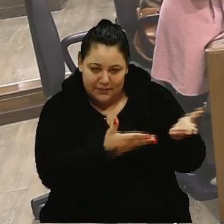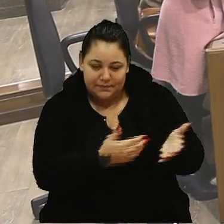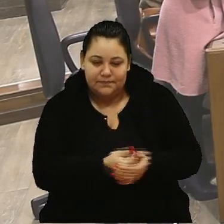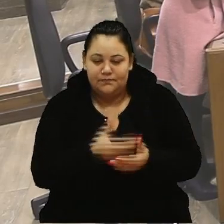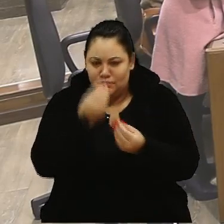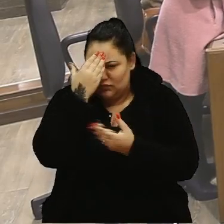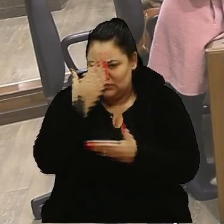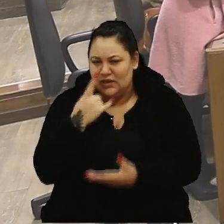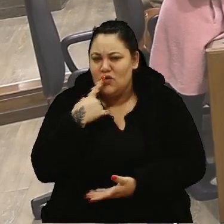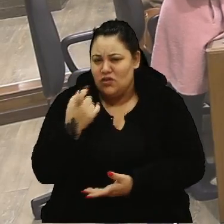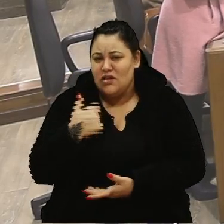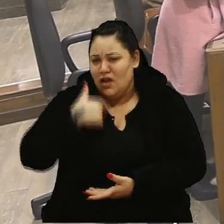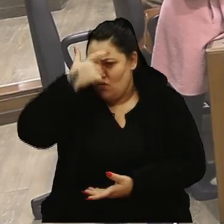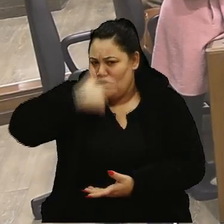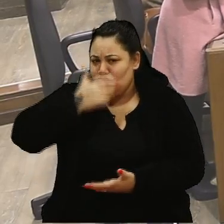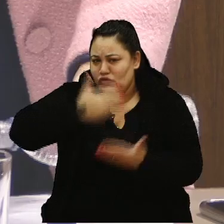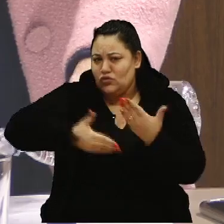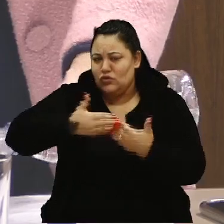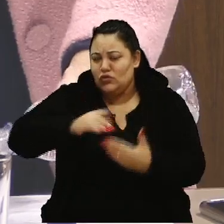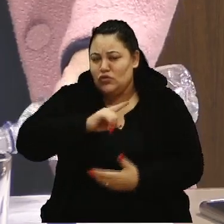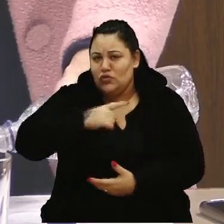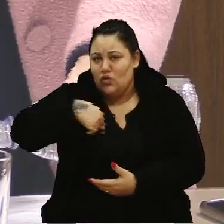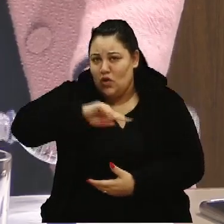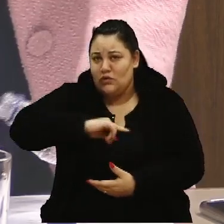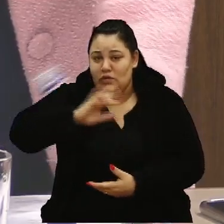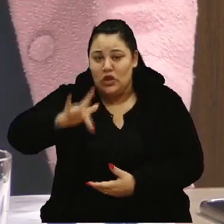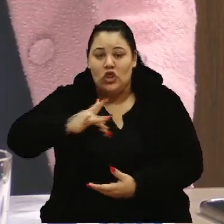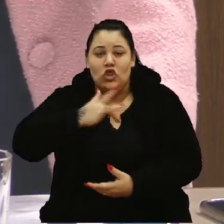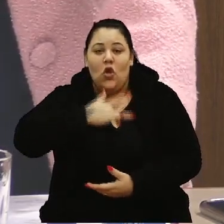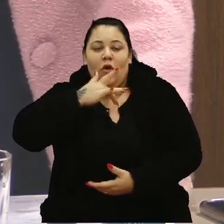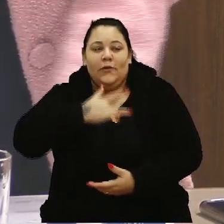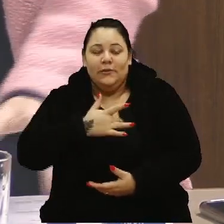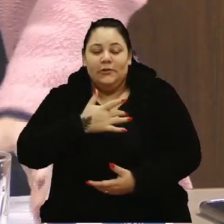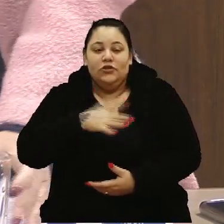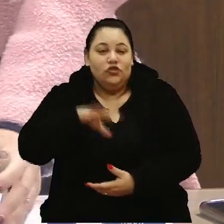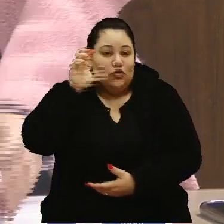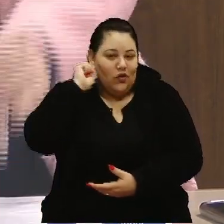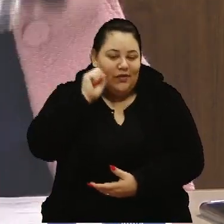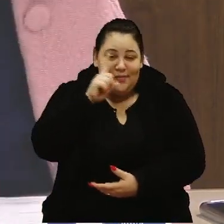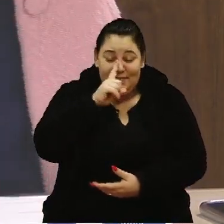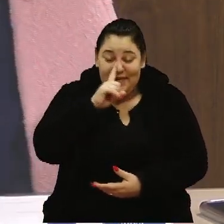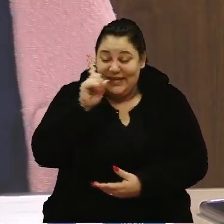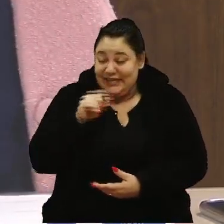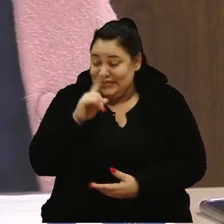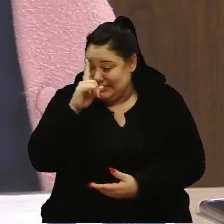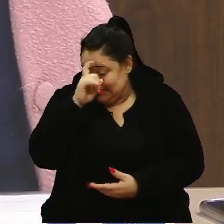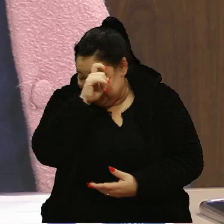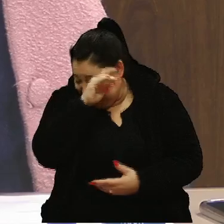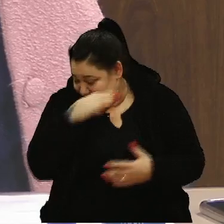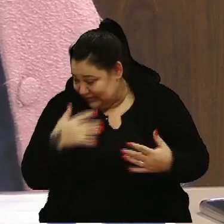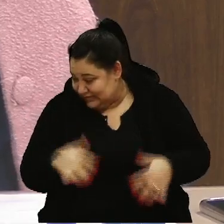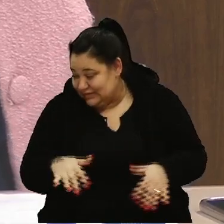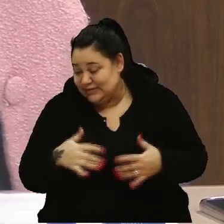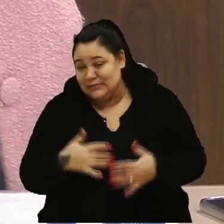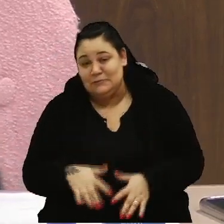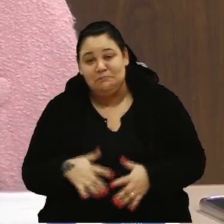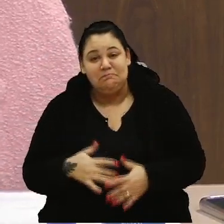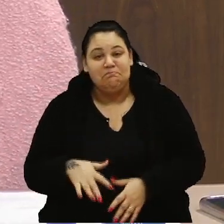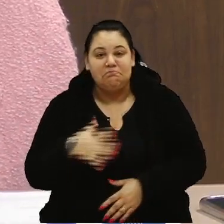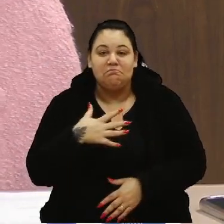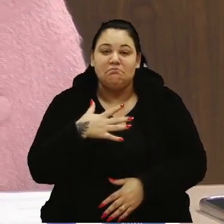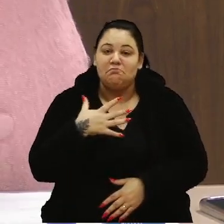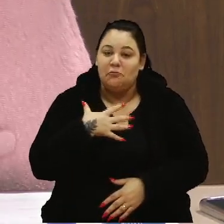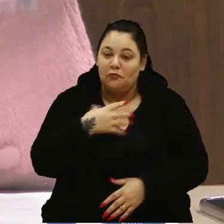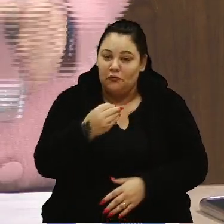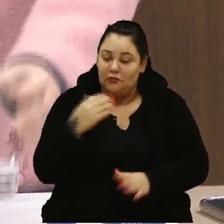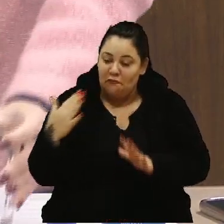acho que todos nós ficamos muito tocados hoje quando a gente ouve de uma mãe a dificuldade que é um filho enfrentar